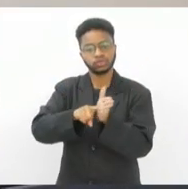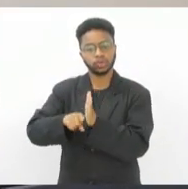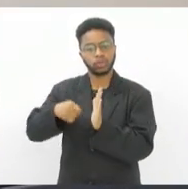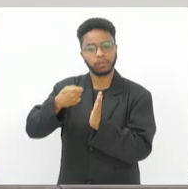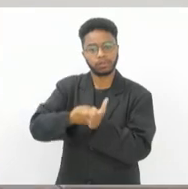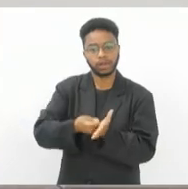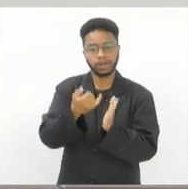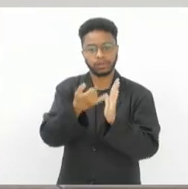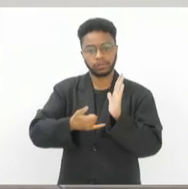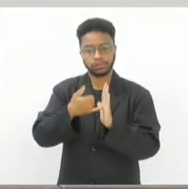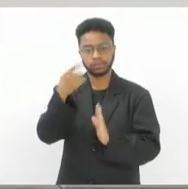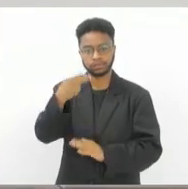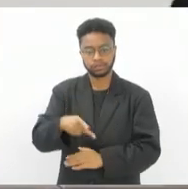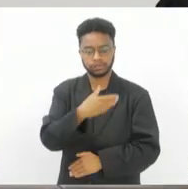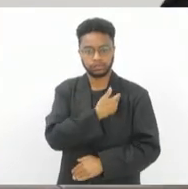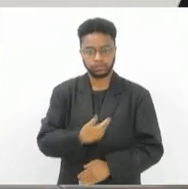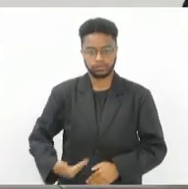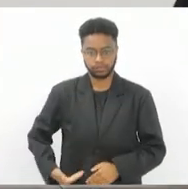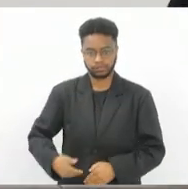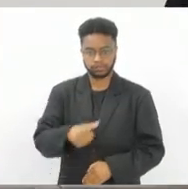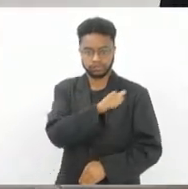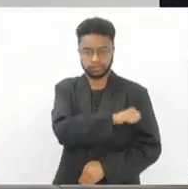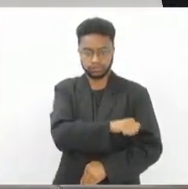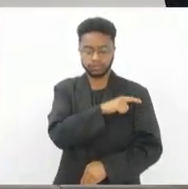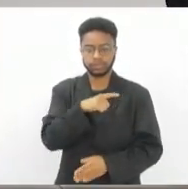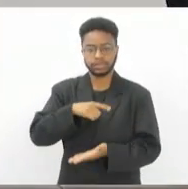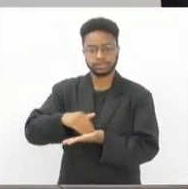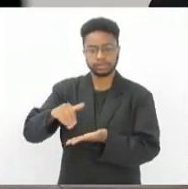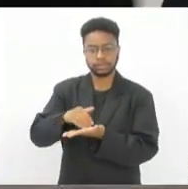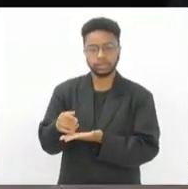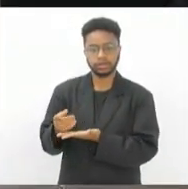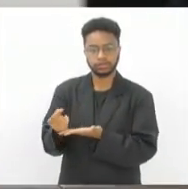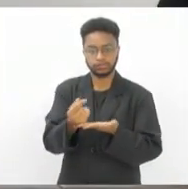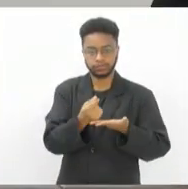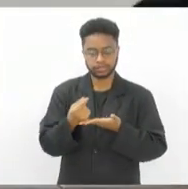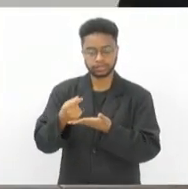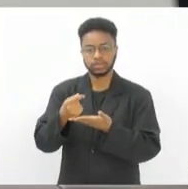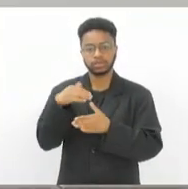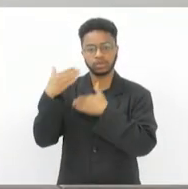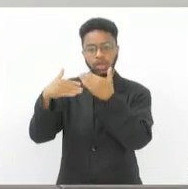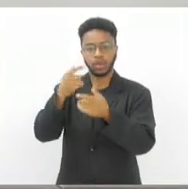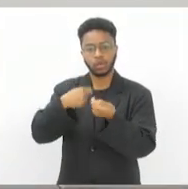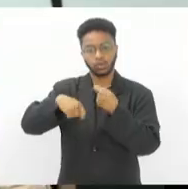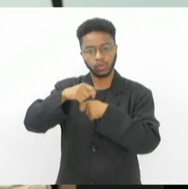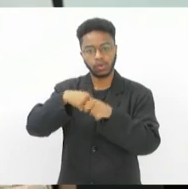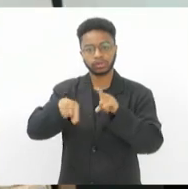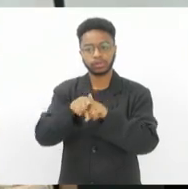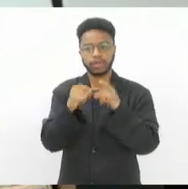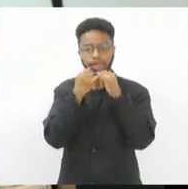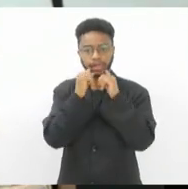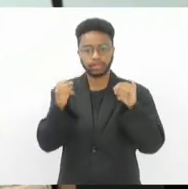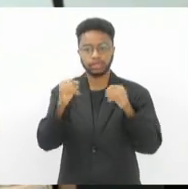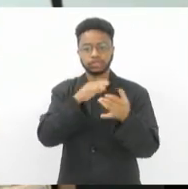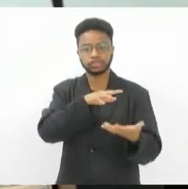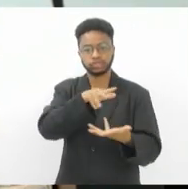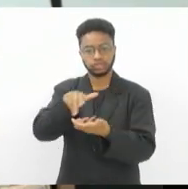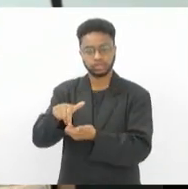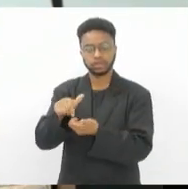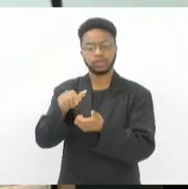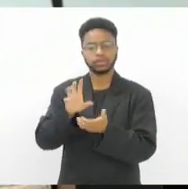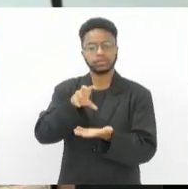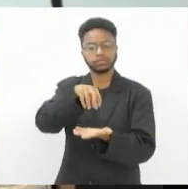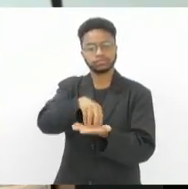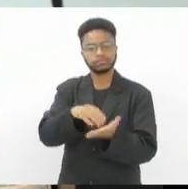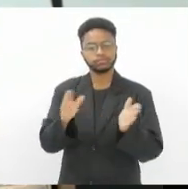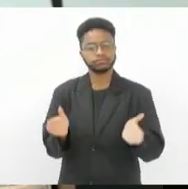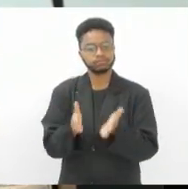do Rio. Secretaria Estadual de Fazenda, de Desenvolvimento Econômico, de Energia e Relações Internacionais, a Agência de Fomento do